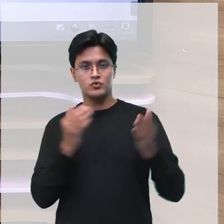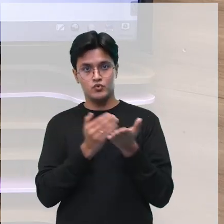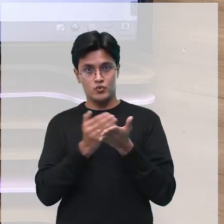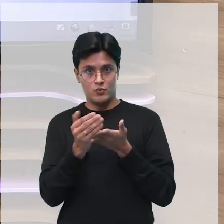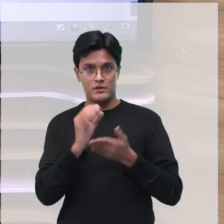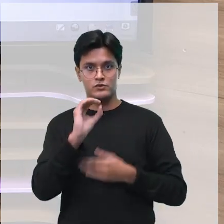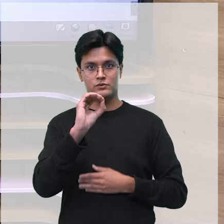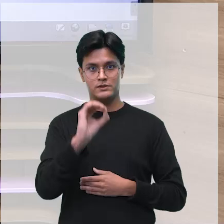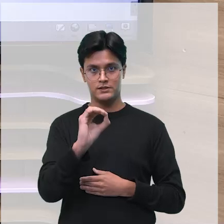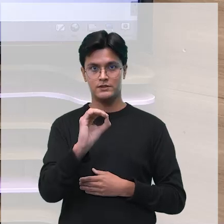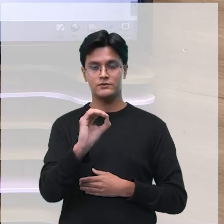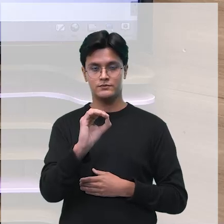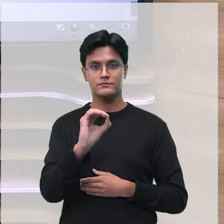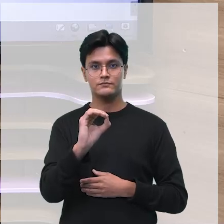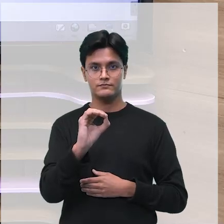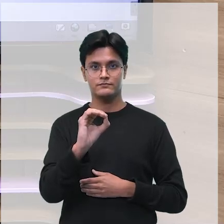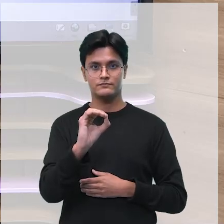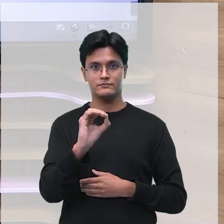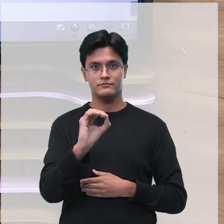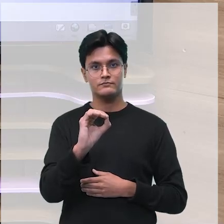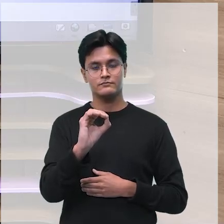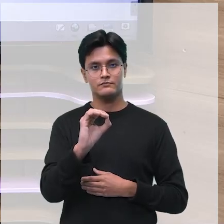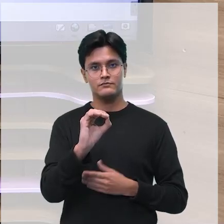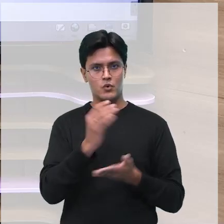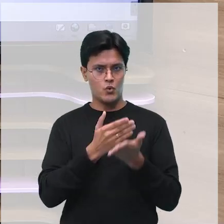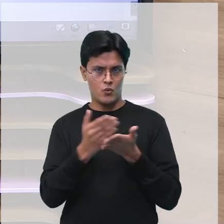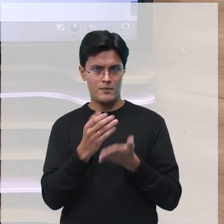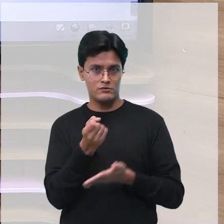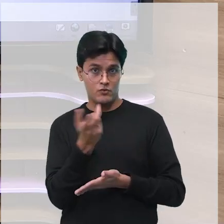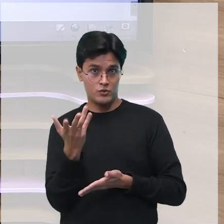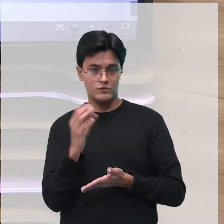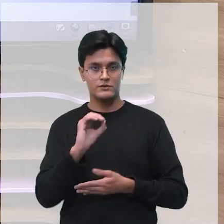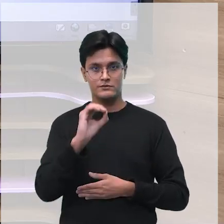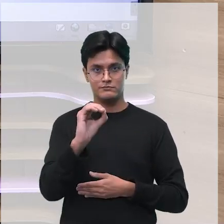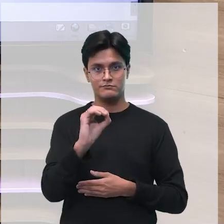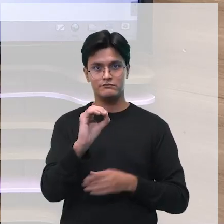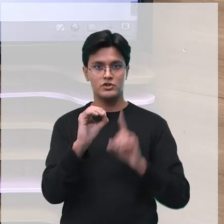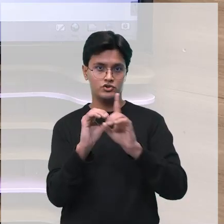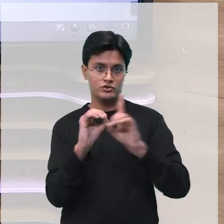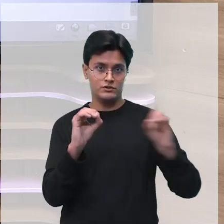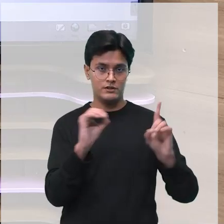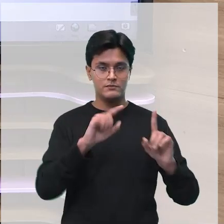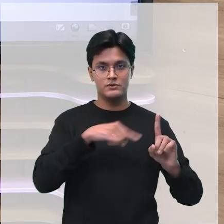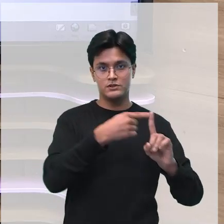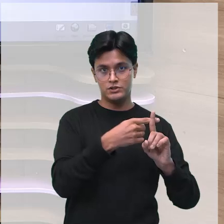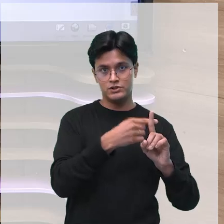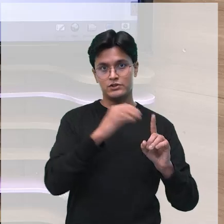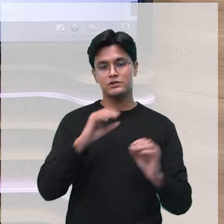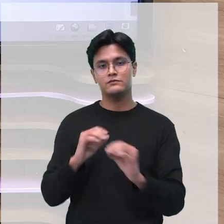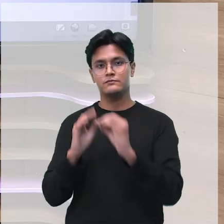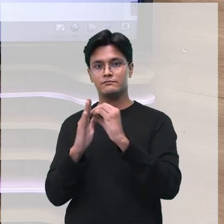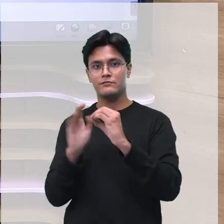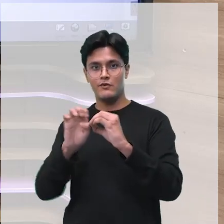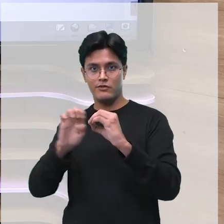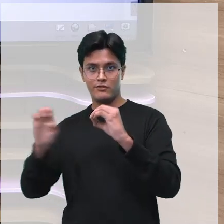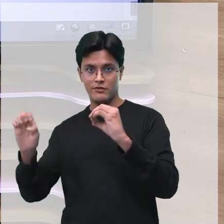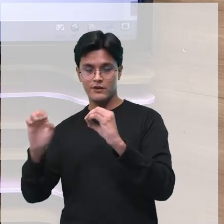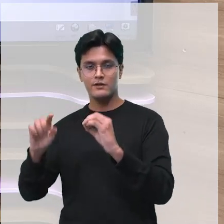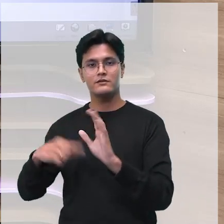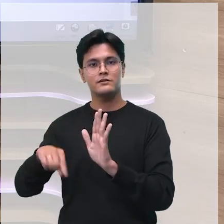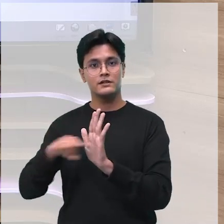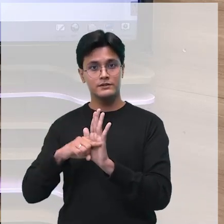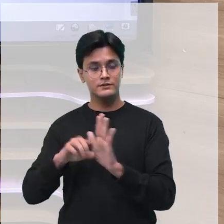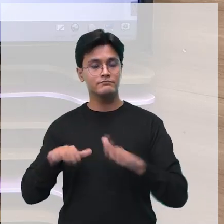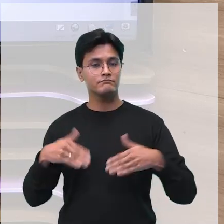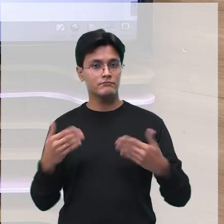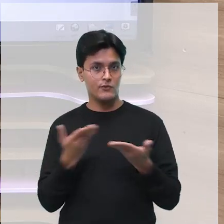centro a origem tá onde a gente começa a contar pra direita positivo pra esquerda negativo Então essa